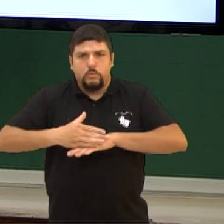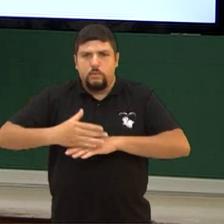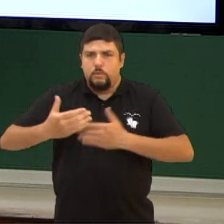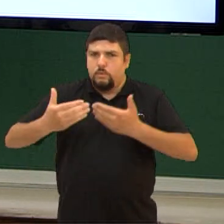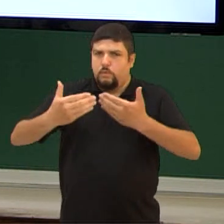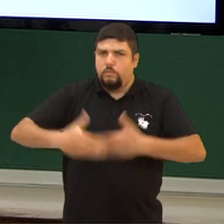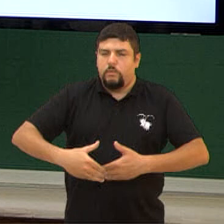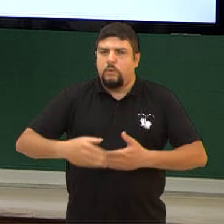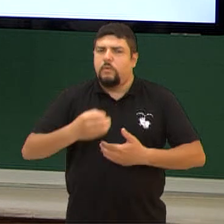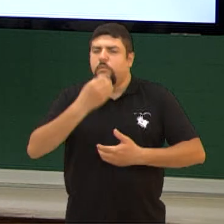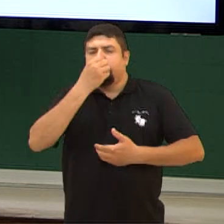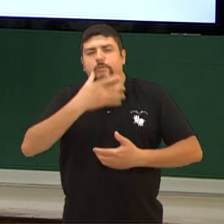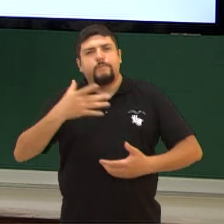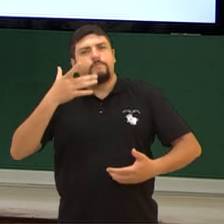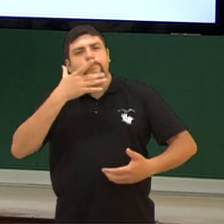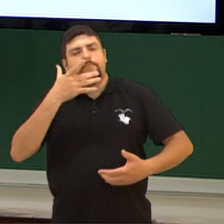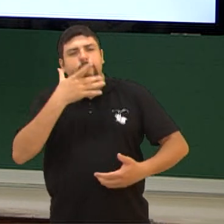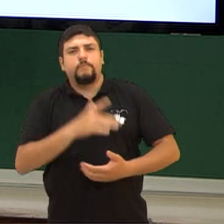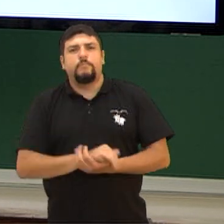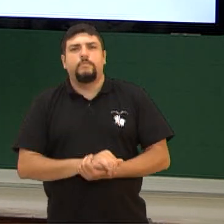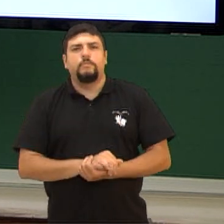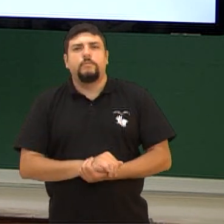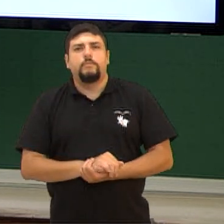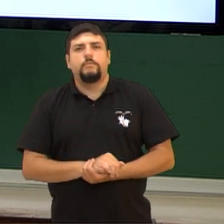também é um hobby tanto, né? Então, olha só.